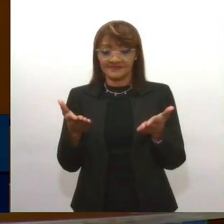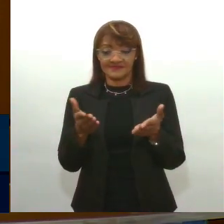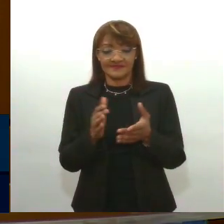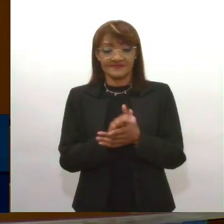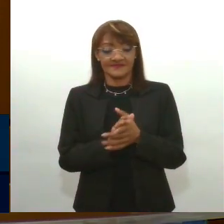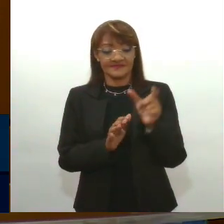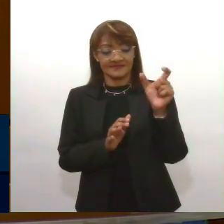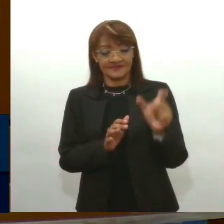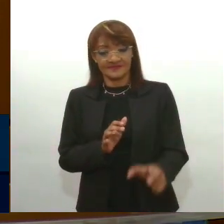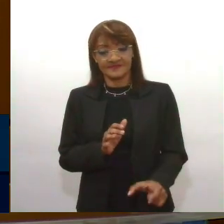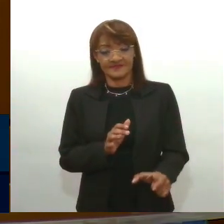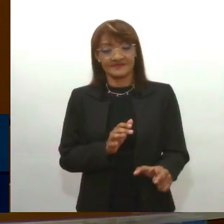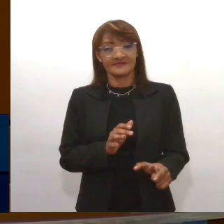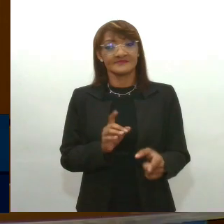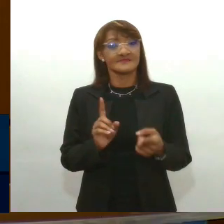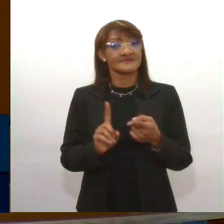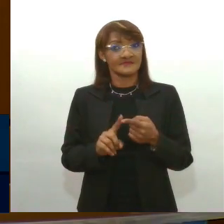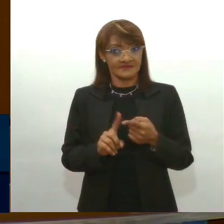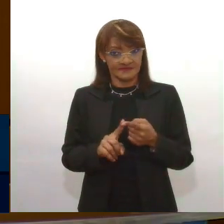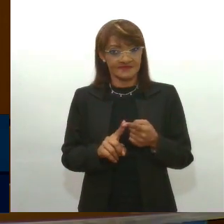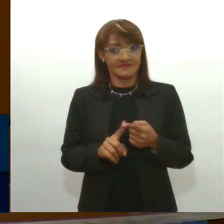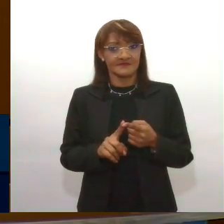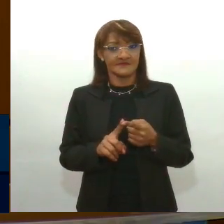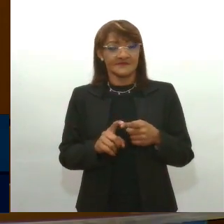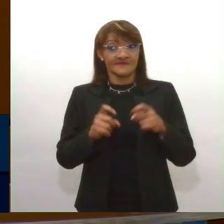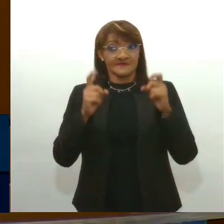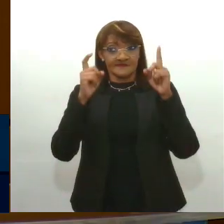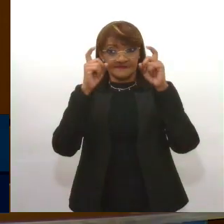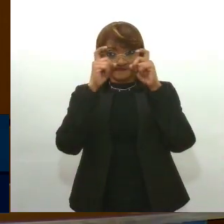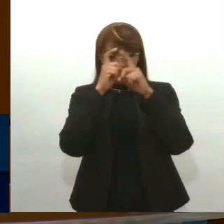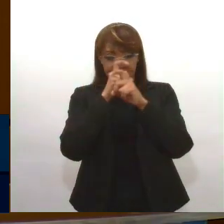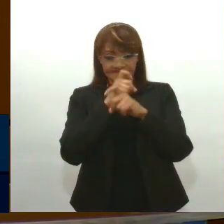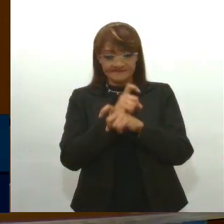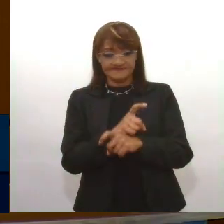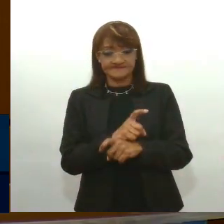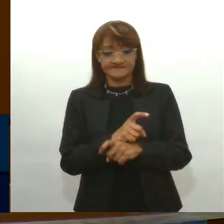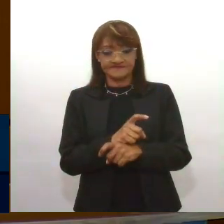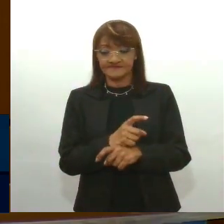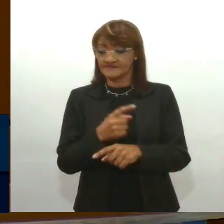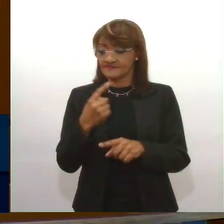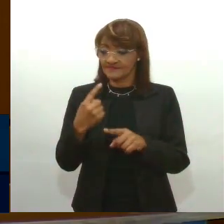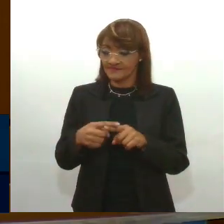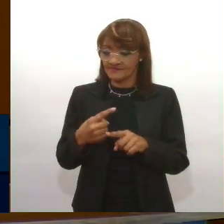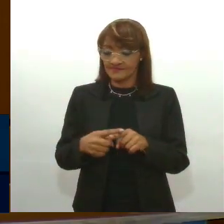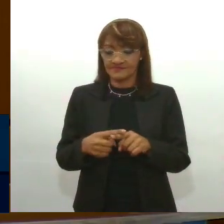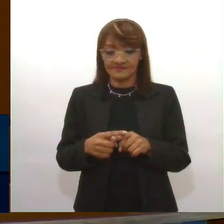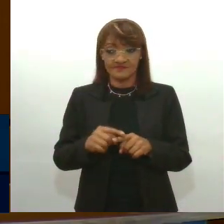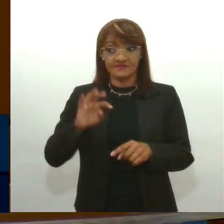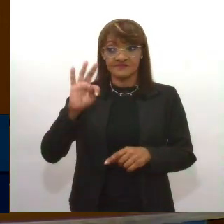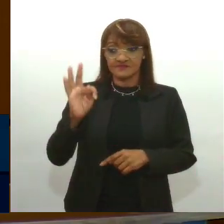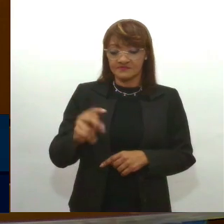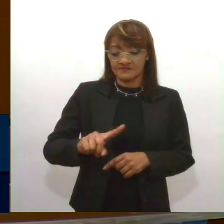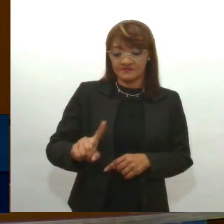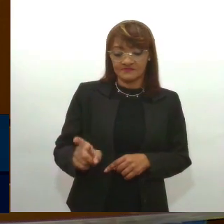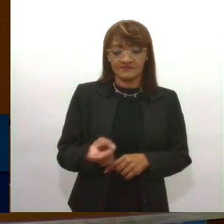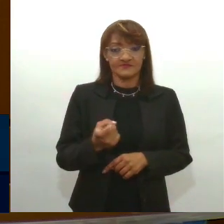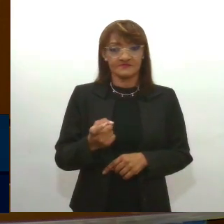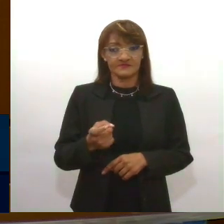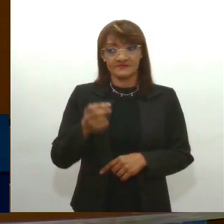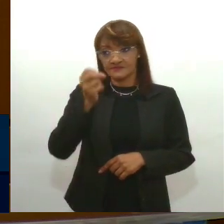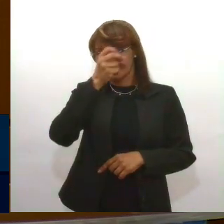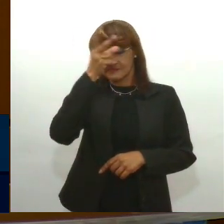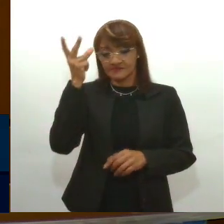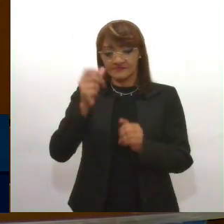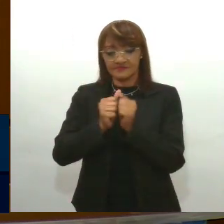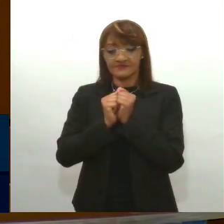difícil onde nós tivemos todos os ex-prefeitos juntos mas o povo não aceitou